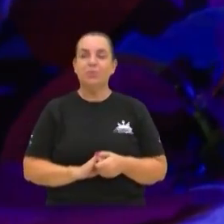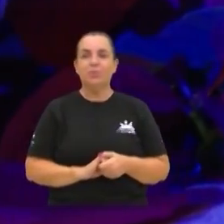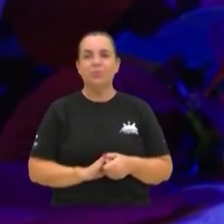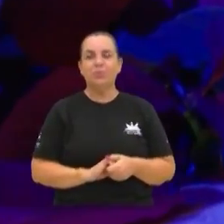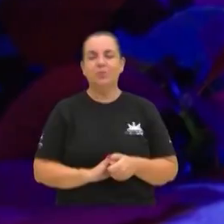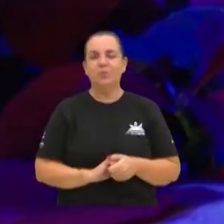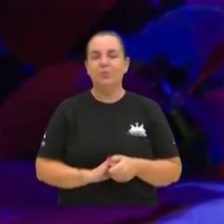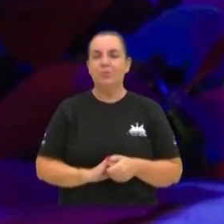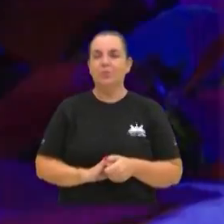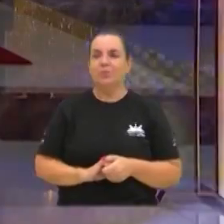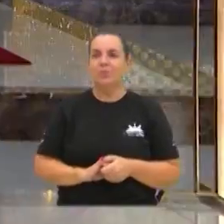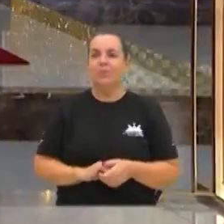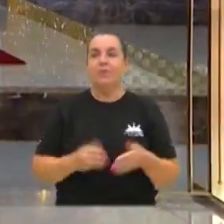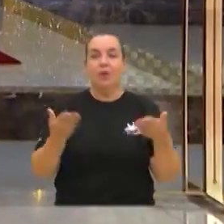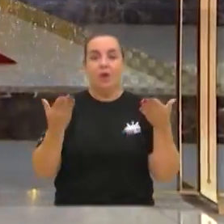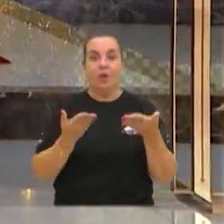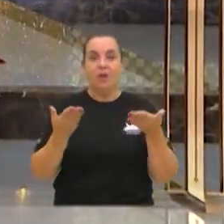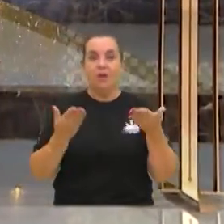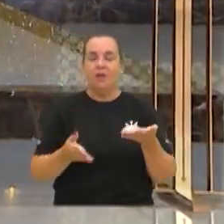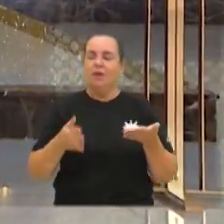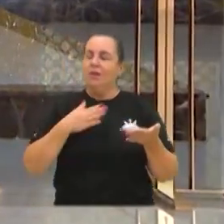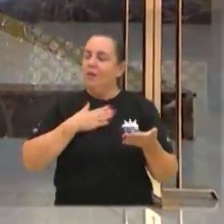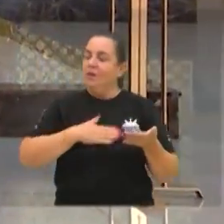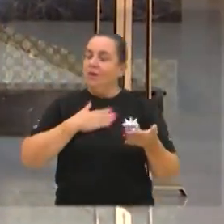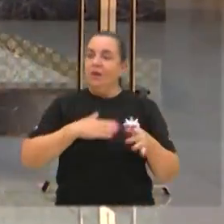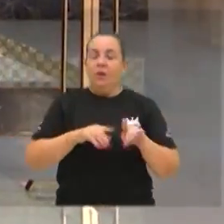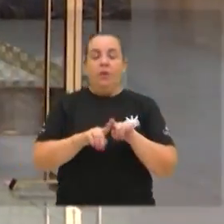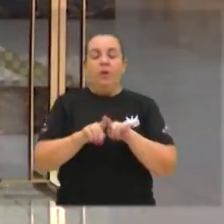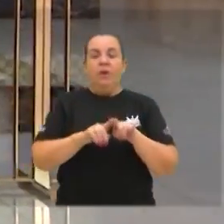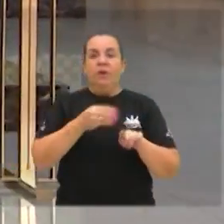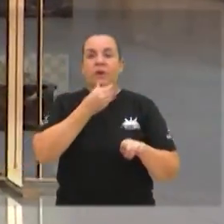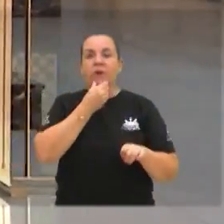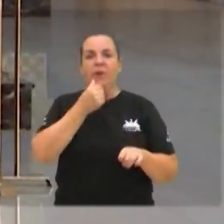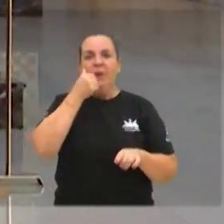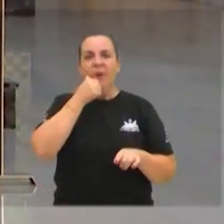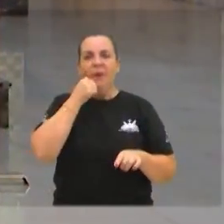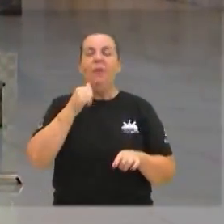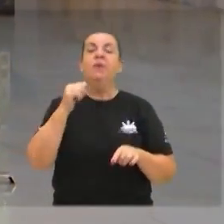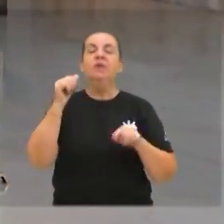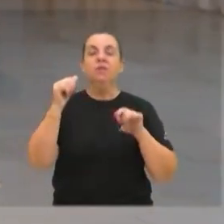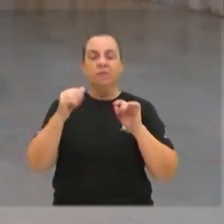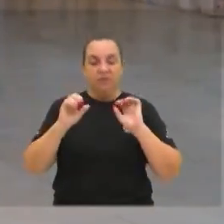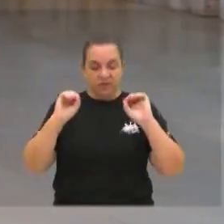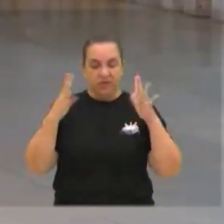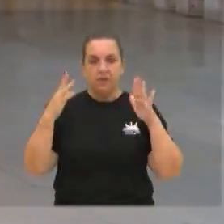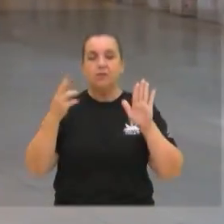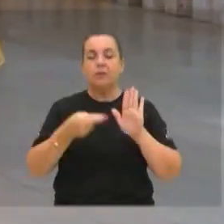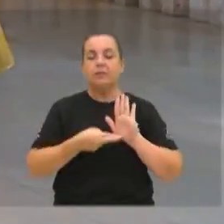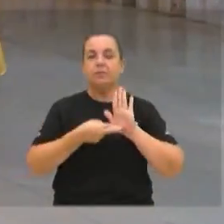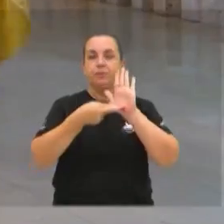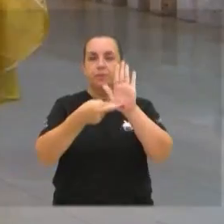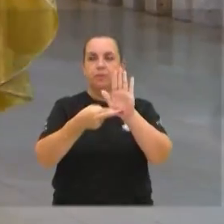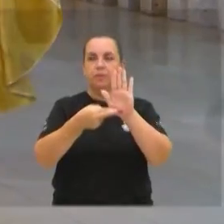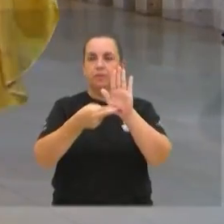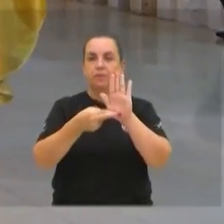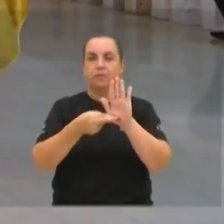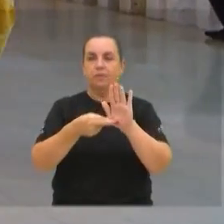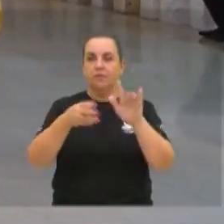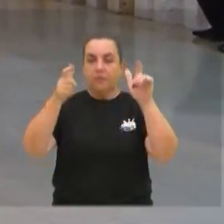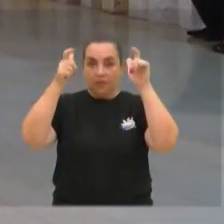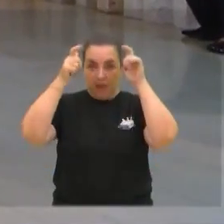céu. Hoje, queridos irmãos, celebramos a Epifania. Não é dia de Santo